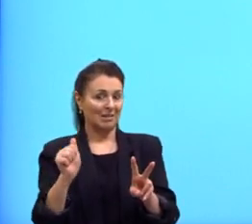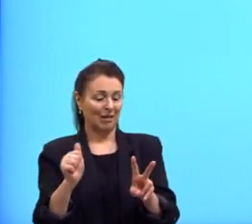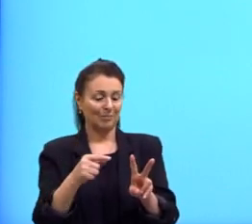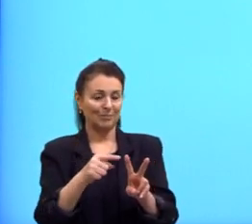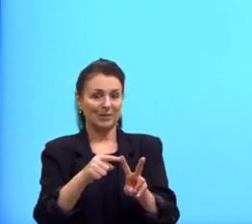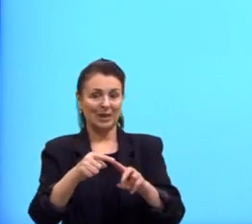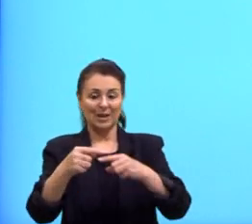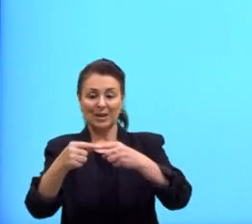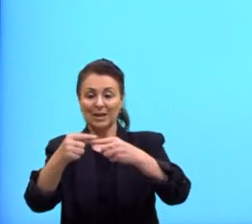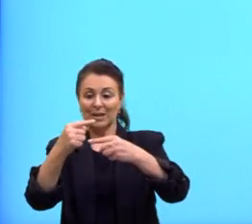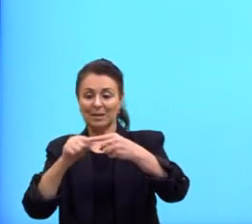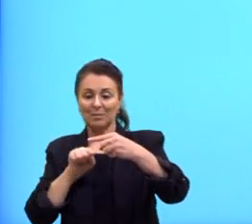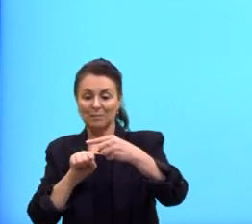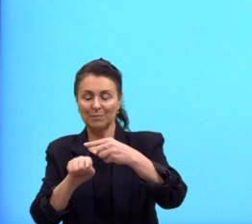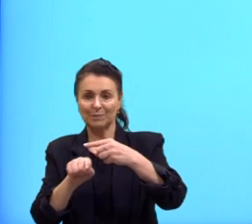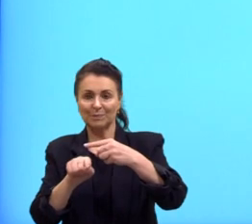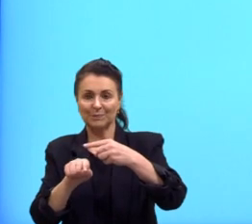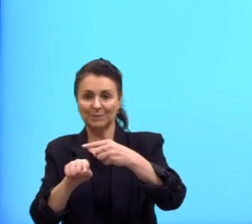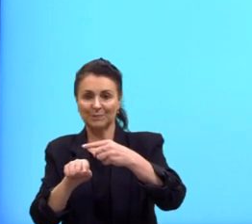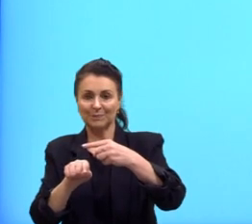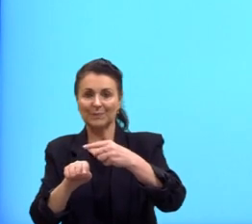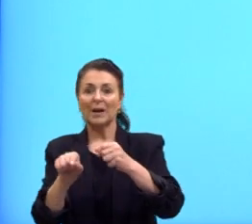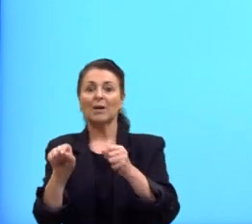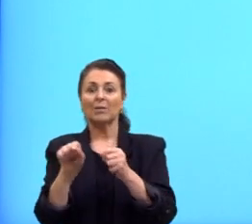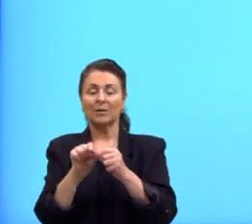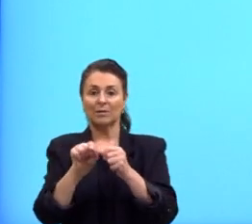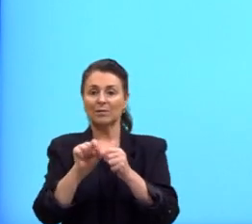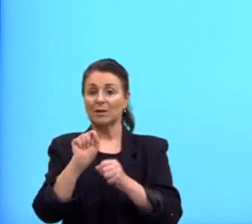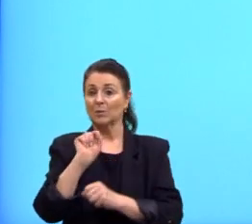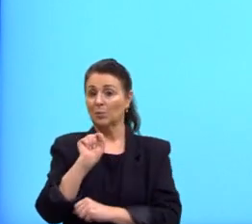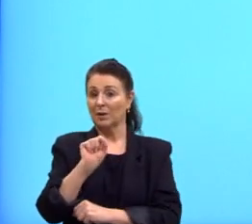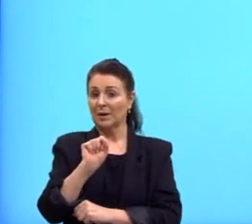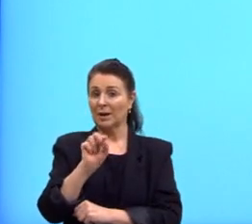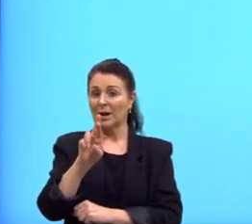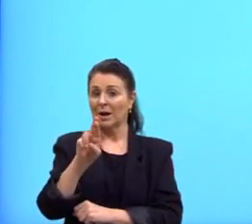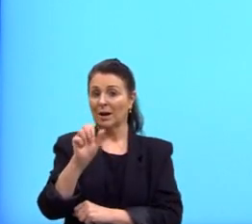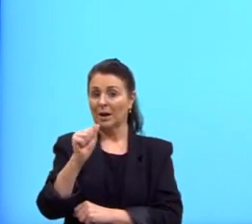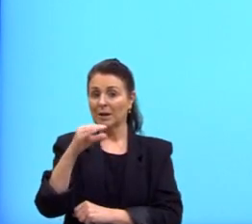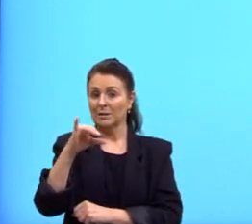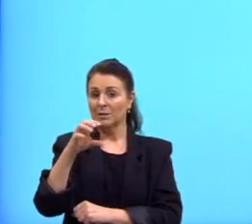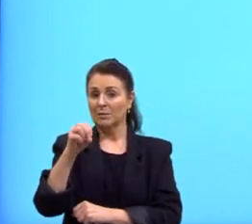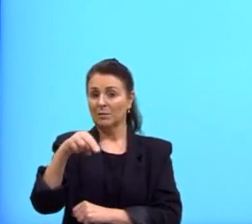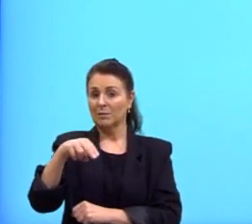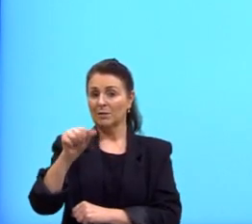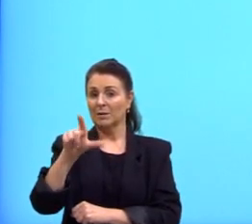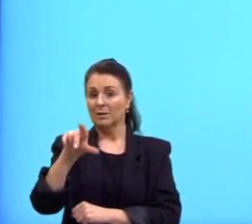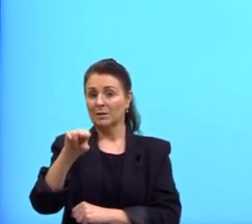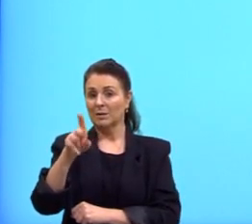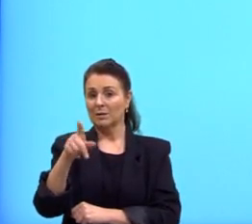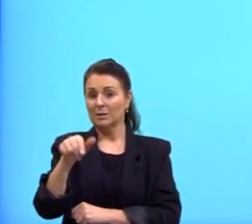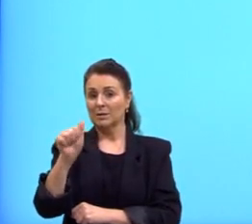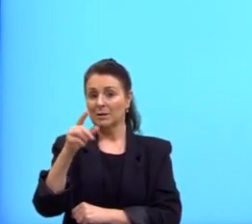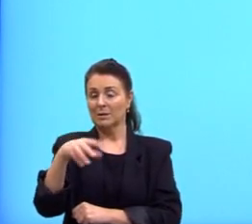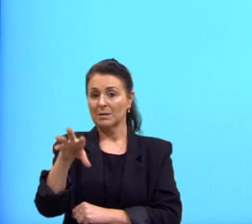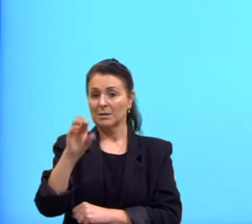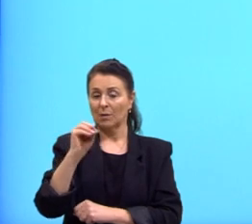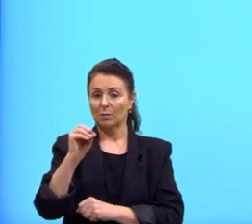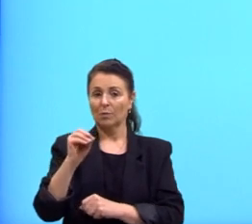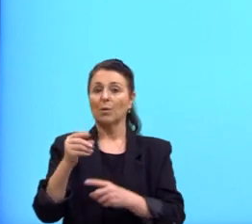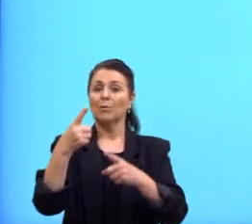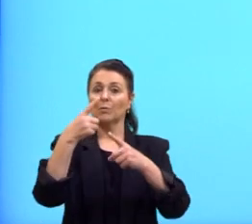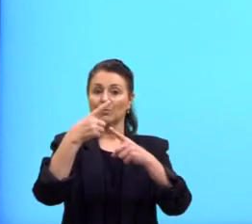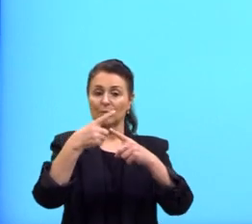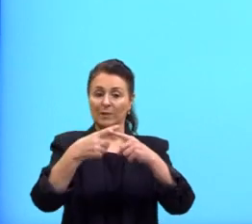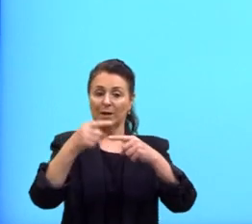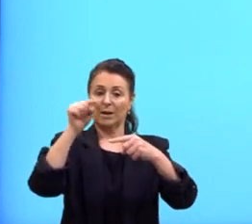então nós efetuamos o processo de racionalização multiplicamos em cima embaixo pela própria